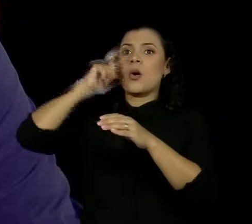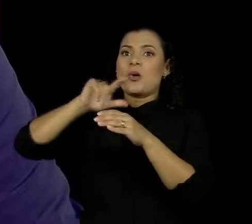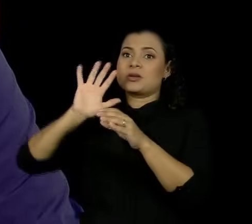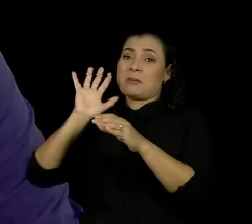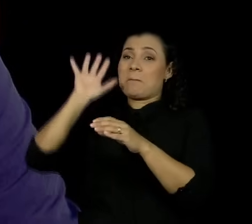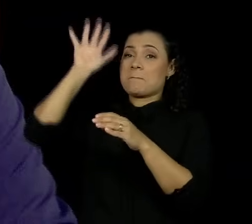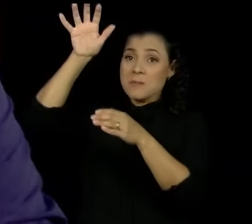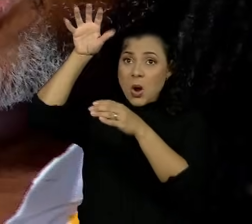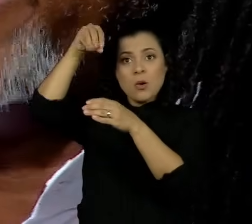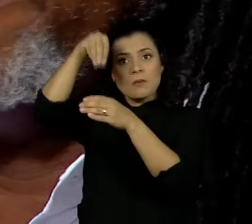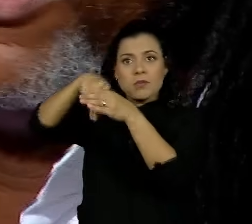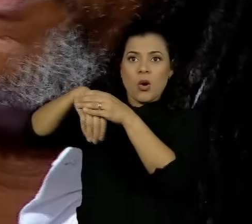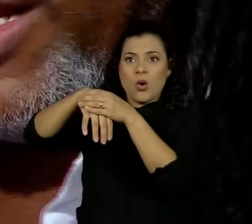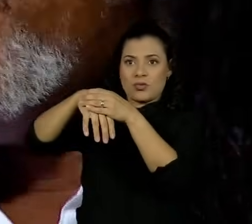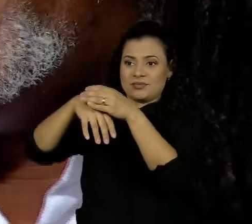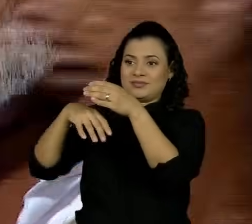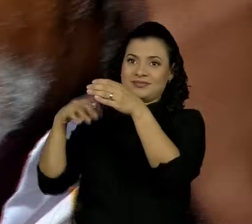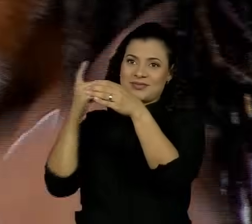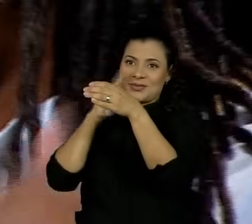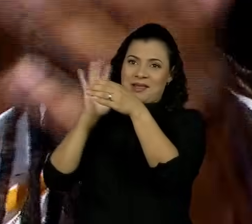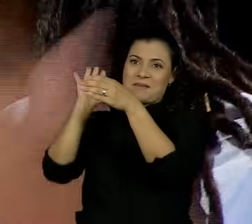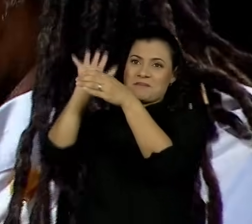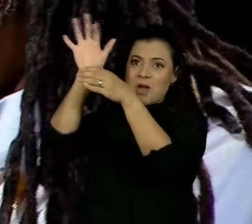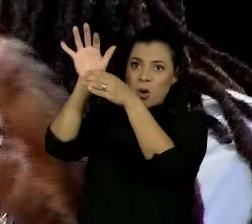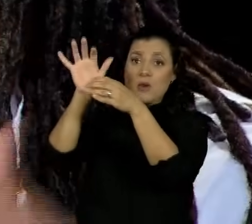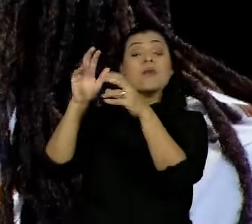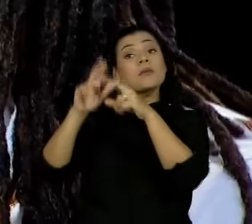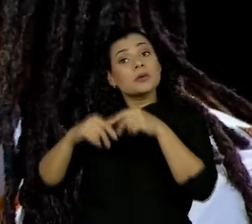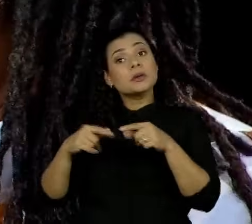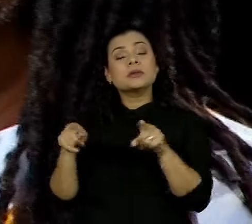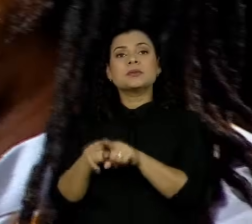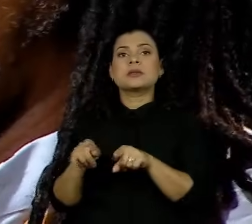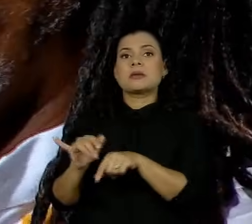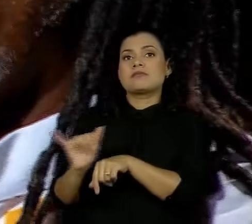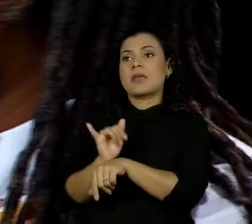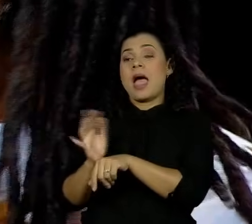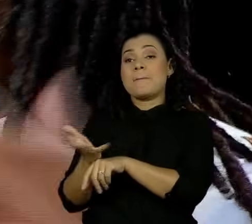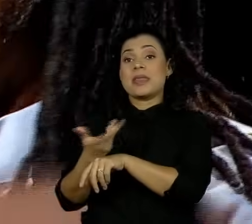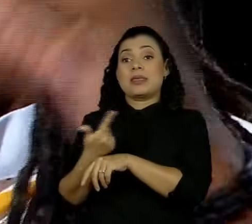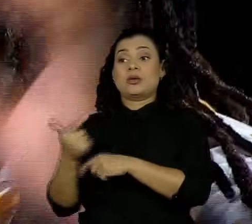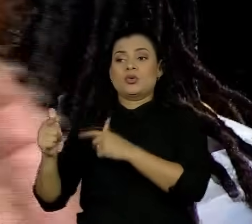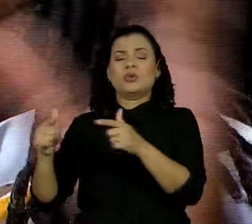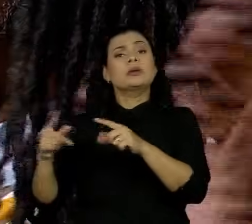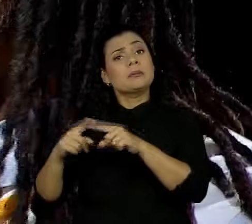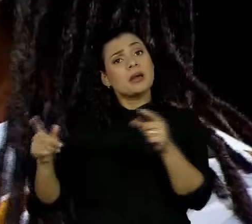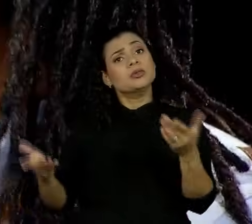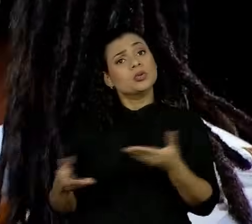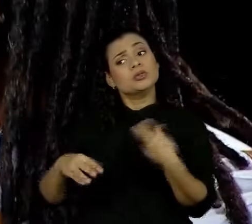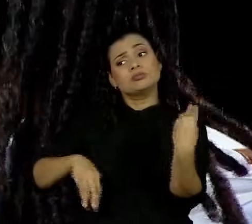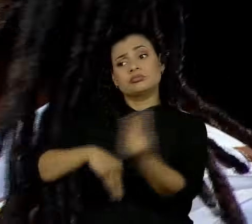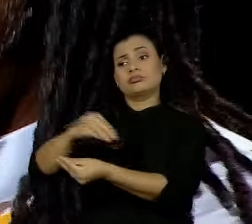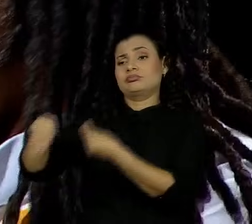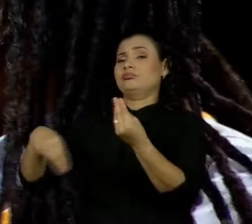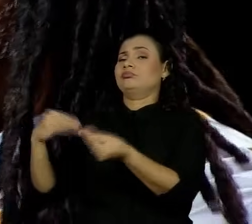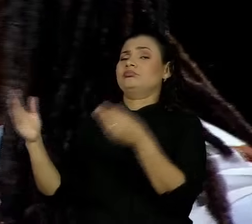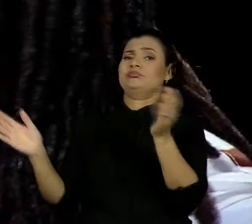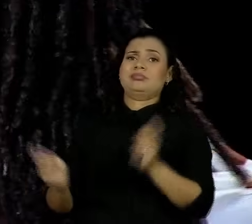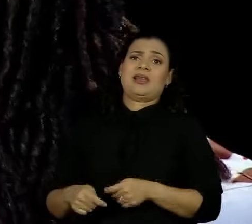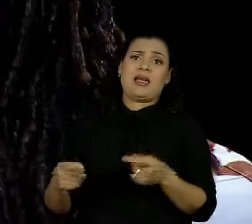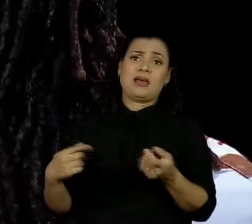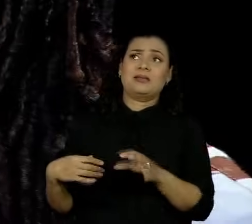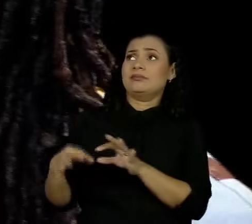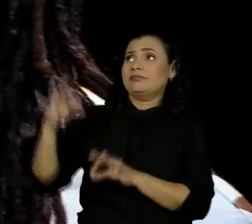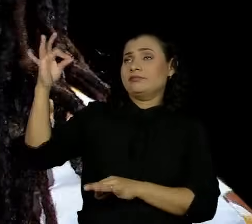mobilidade e bloqueando. tal. Já o armador não, né? Para compensar a altura, ele tinha que ter outras habilidades. E hoje você pode ter um armador de 2 metros de